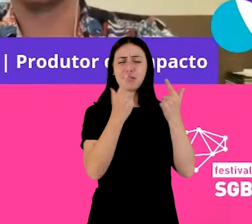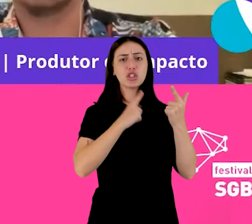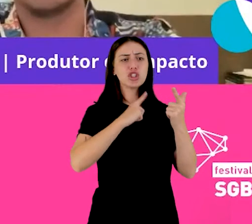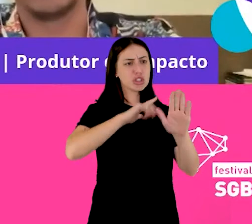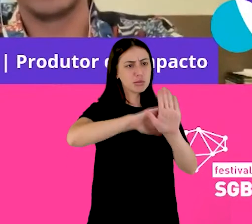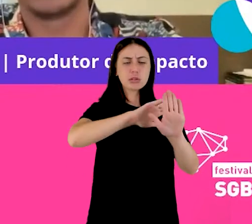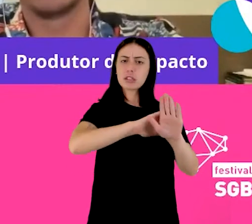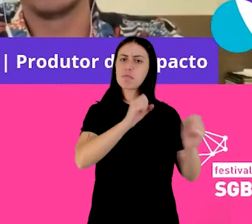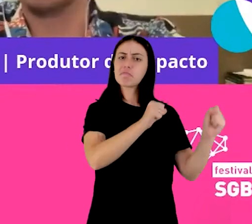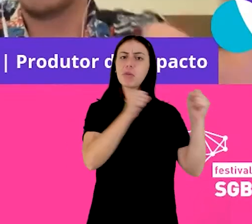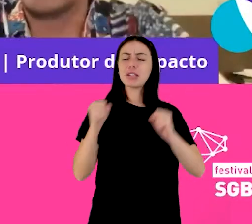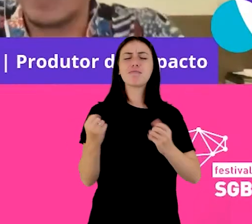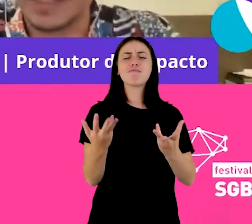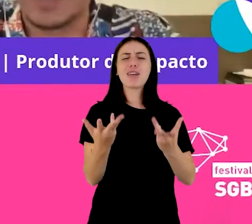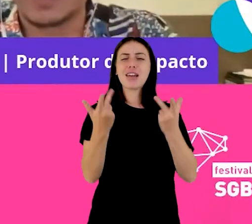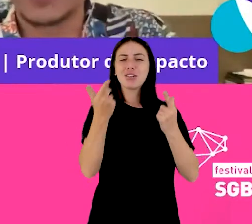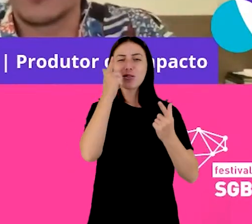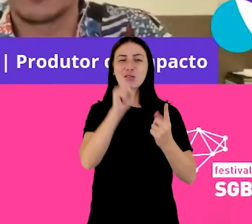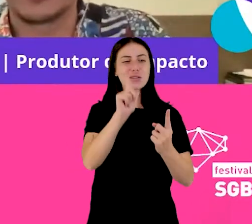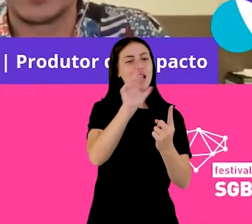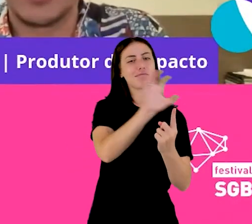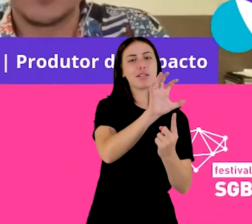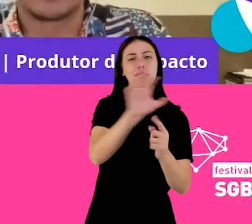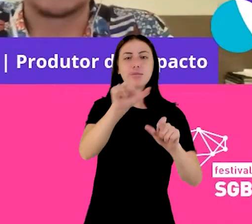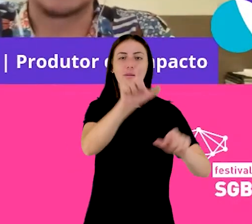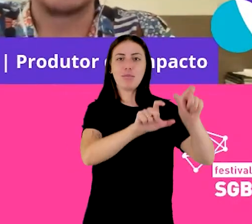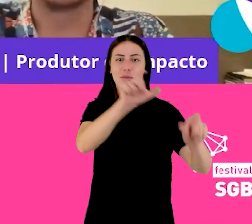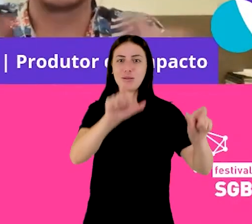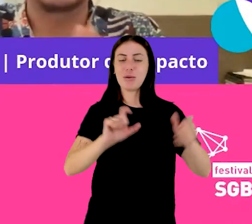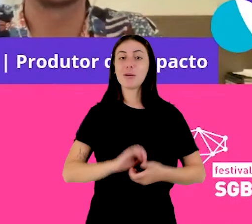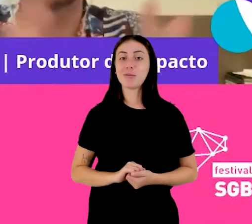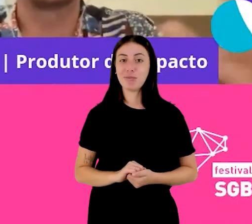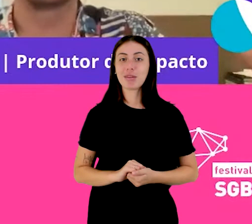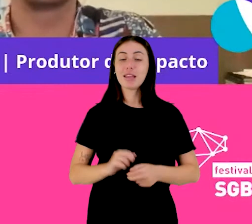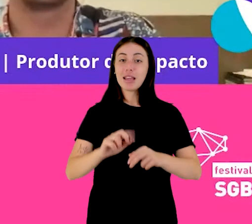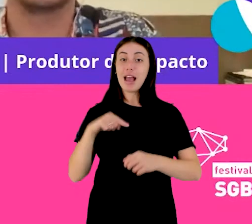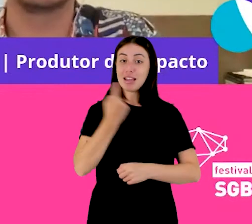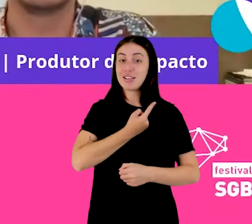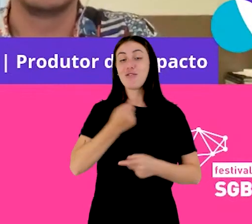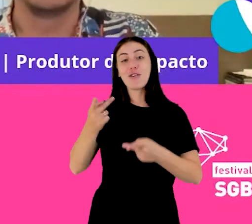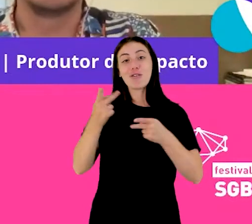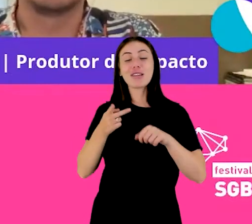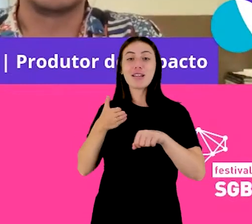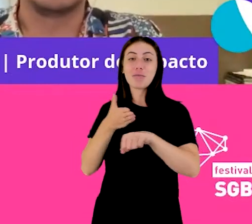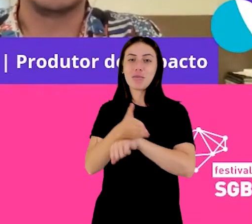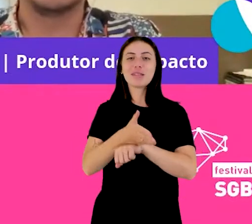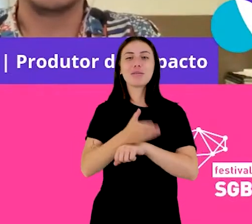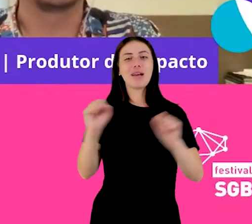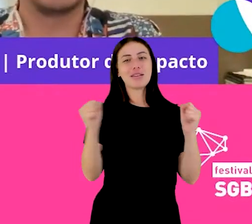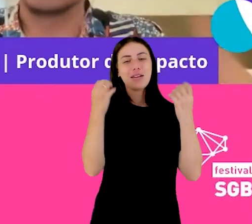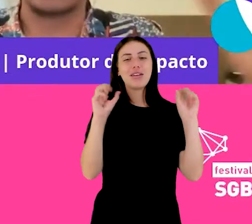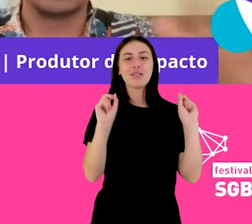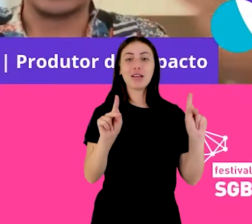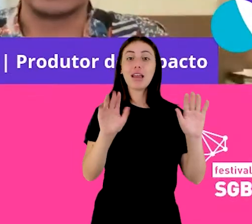a participar do evento Good Pitch. Aí veio a pandemia também, né? Isso foi no final de 2019. Começou a pandemia, isso atrasou um pouco todo o processo,